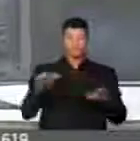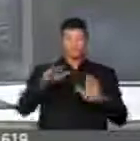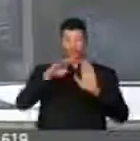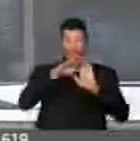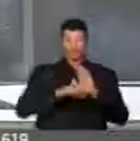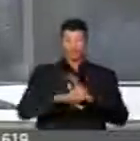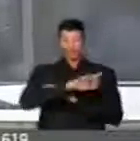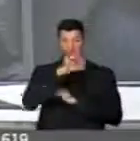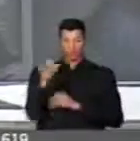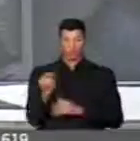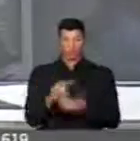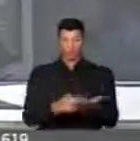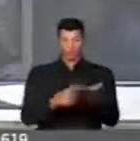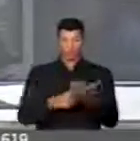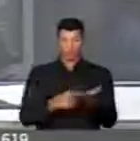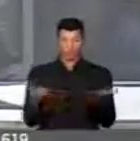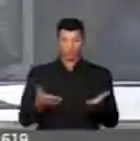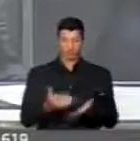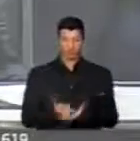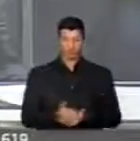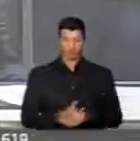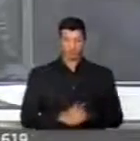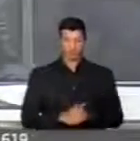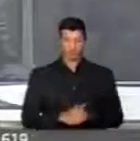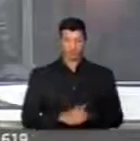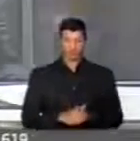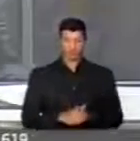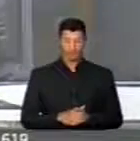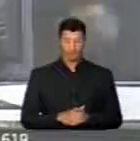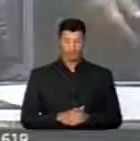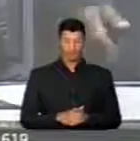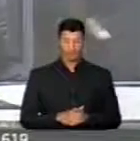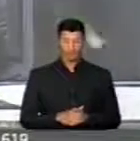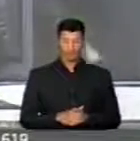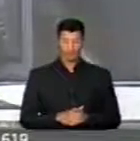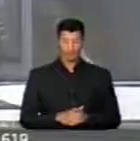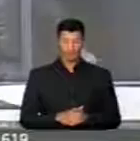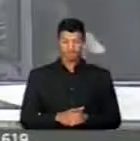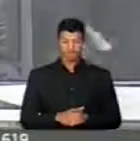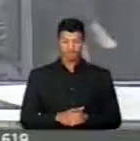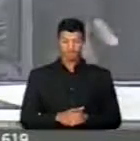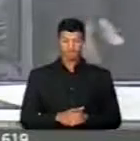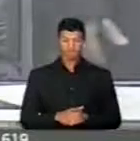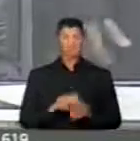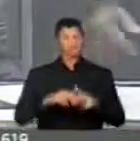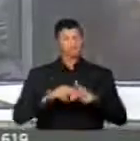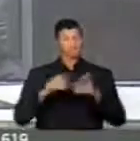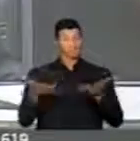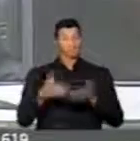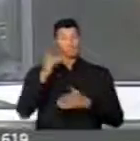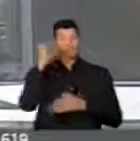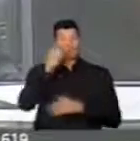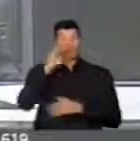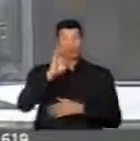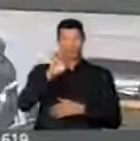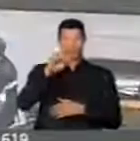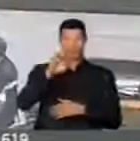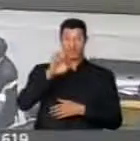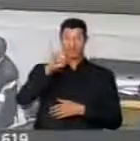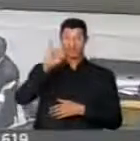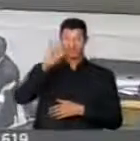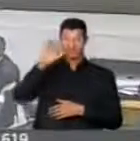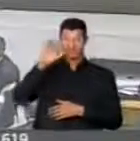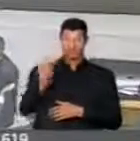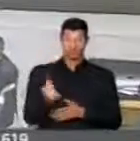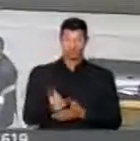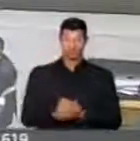Ordem do dia. Tem a palavra... Presidente, por favor. Presidente, meu minuto que eu havia solicitado. Tem a palavra, pela liderança, a deputada Benedita da